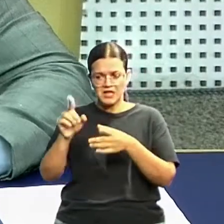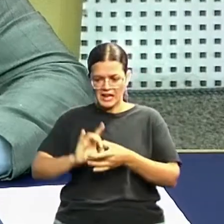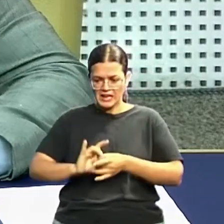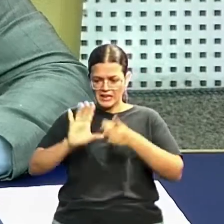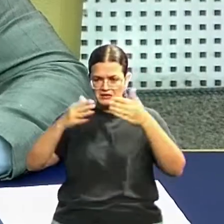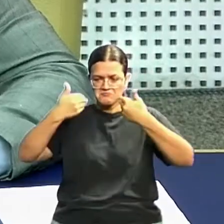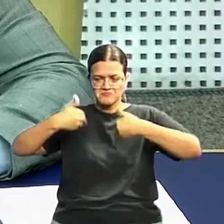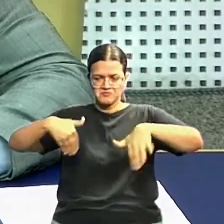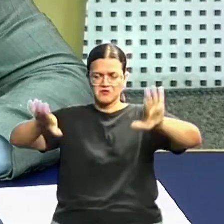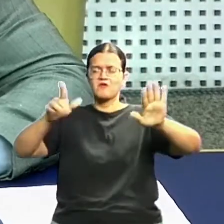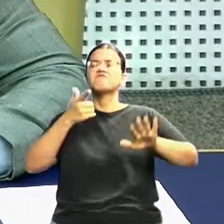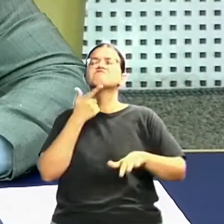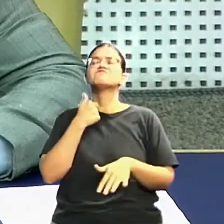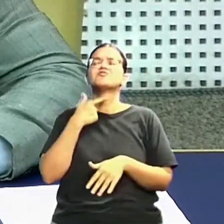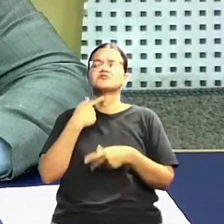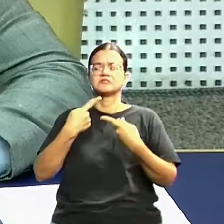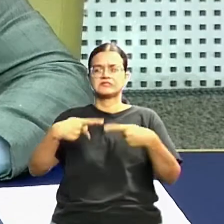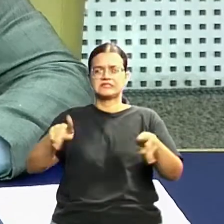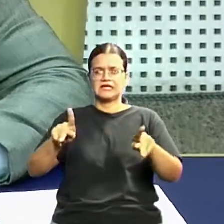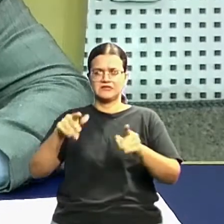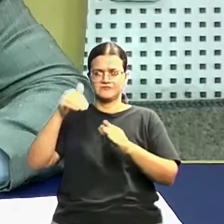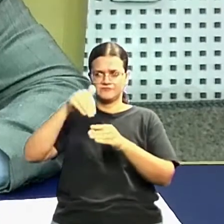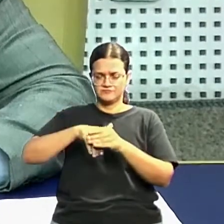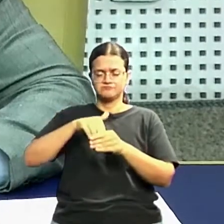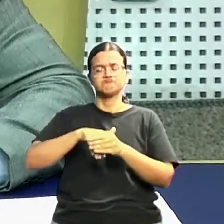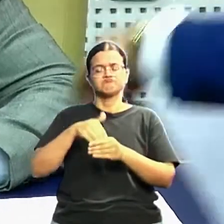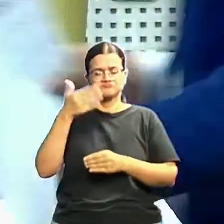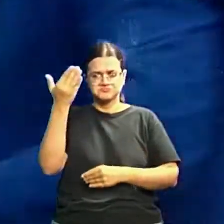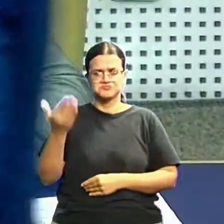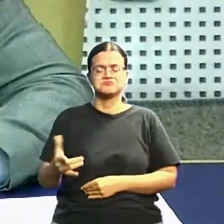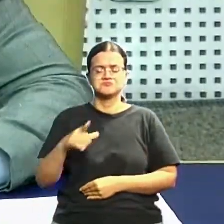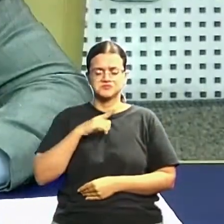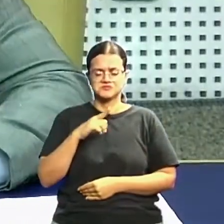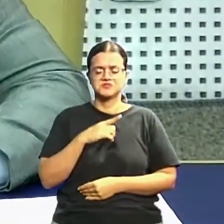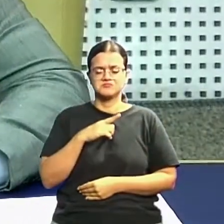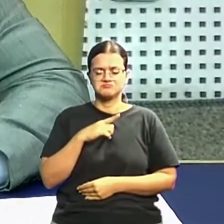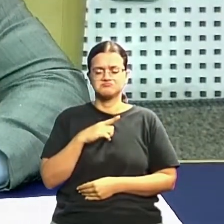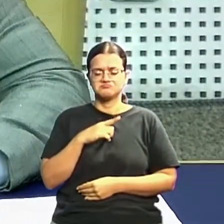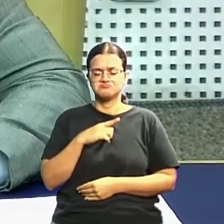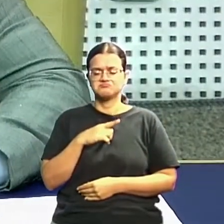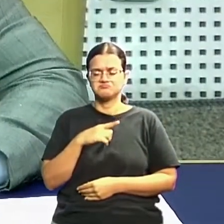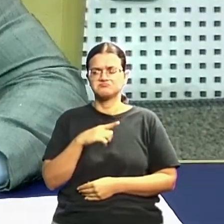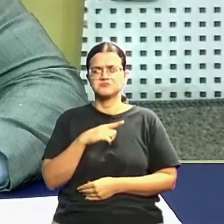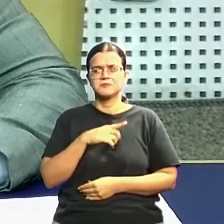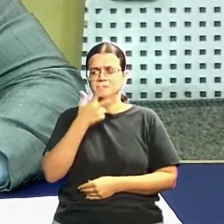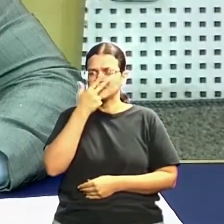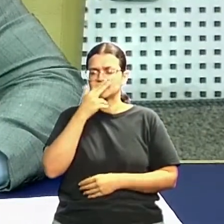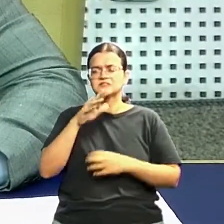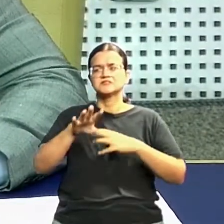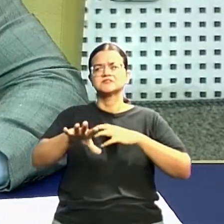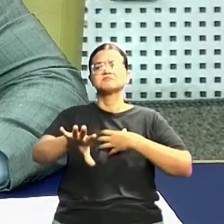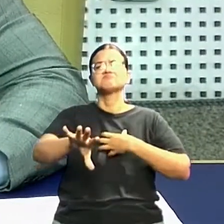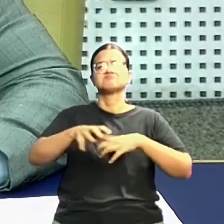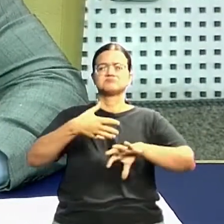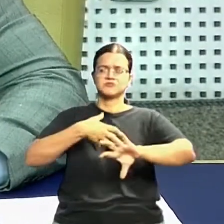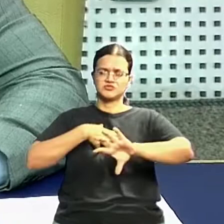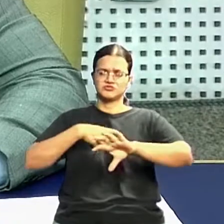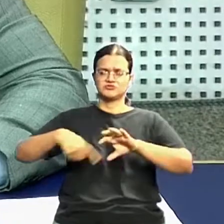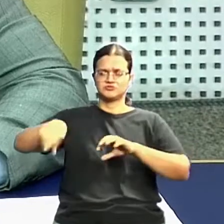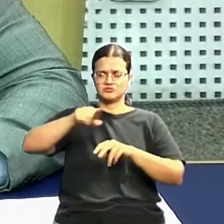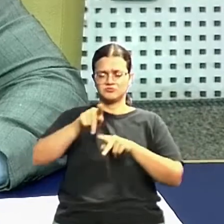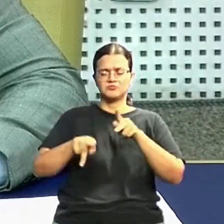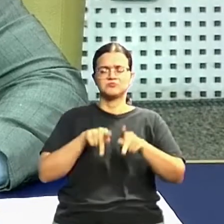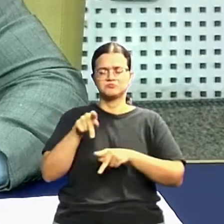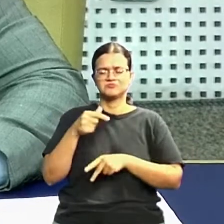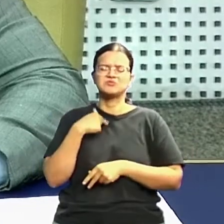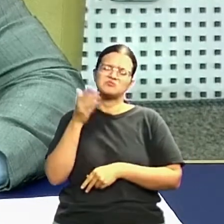liberar a bancada para deixar fazer essa votação, você está sendo assim um cara que tem uma empatia pela população. E eu não esperava